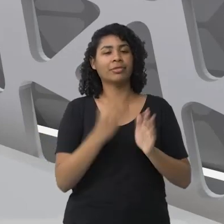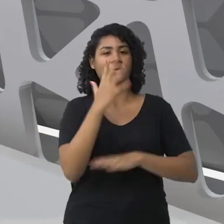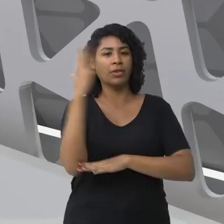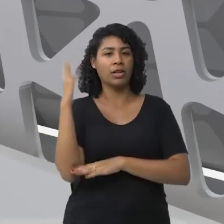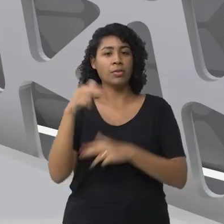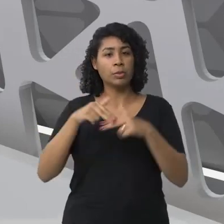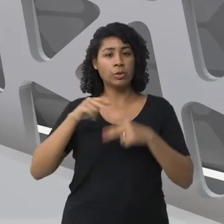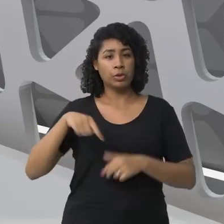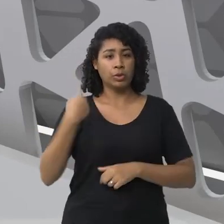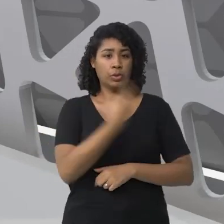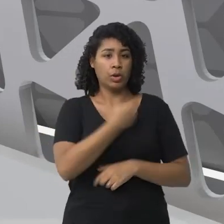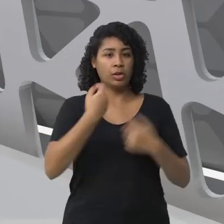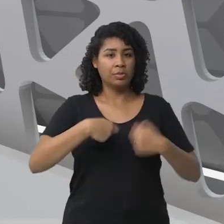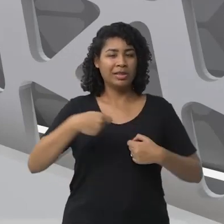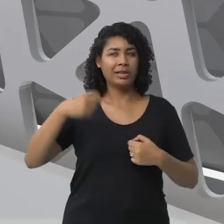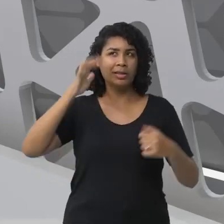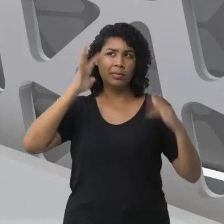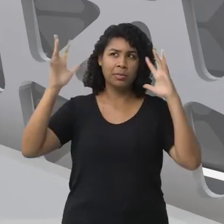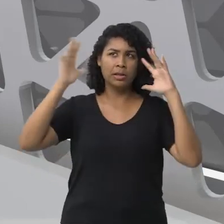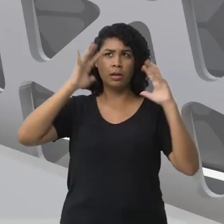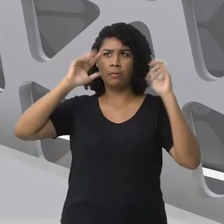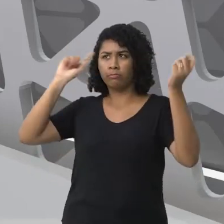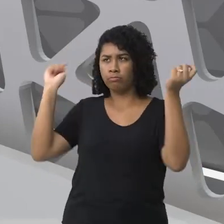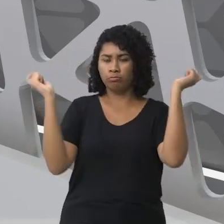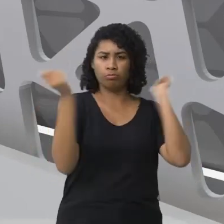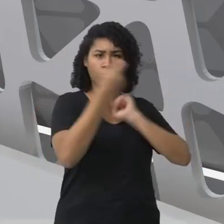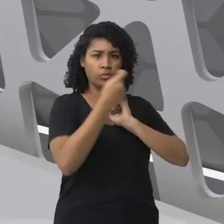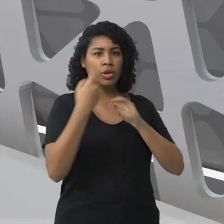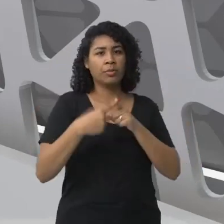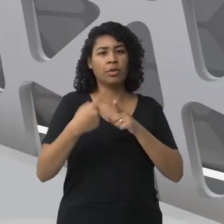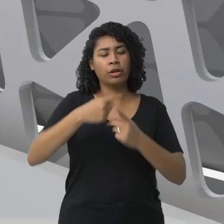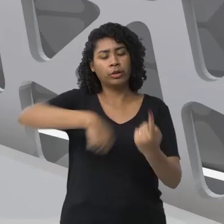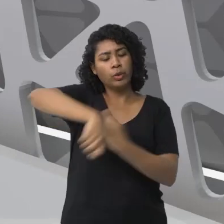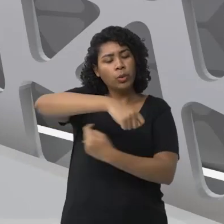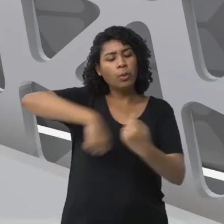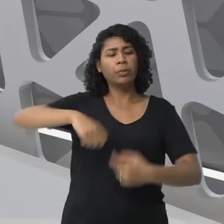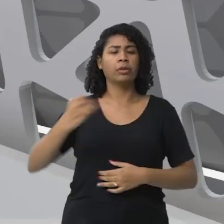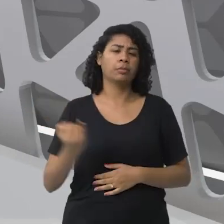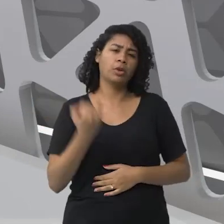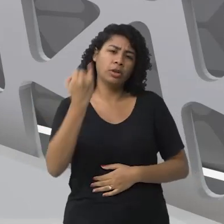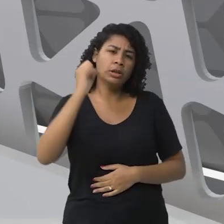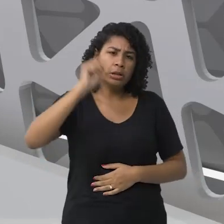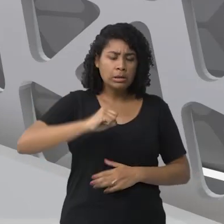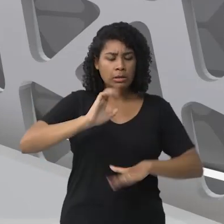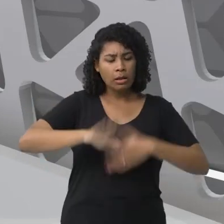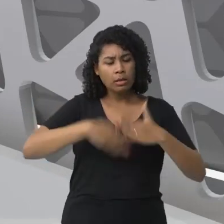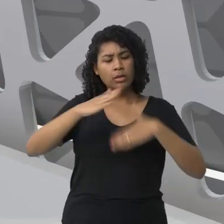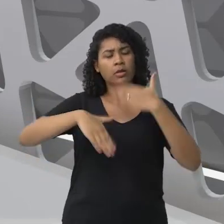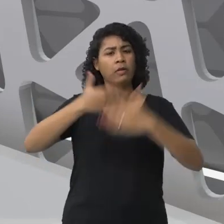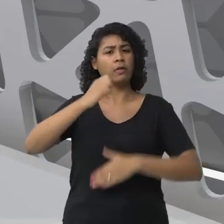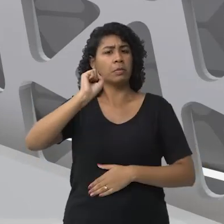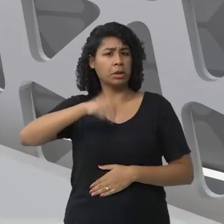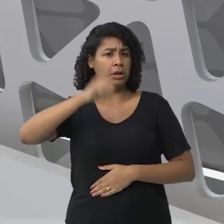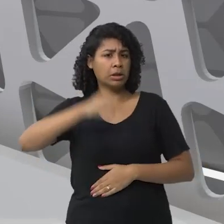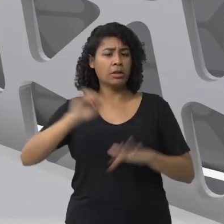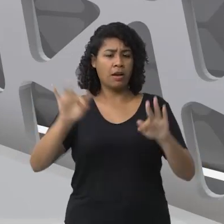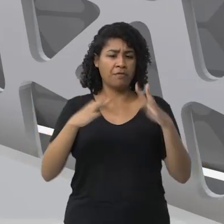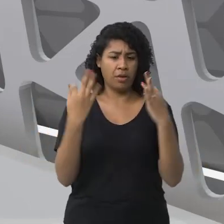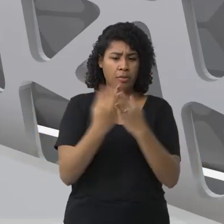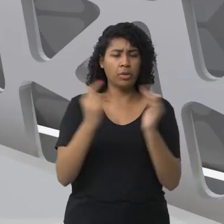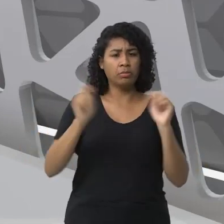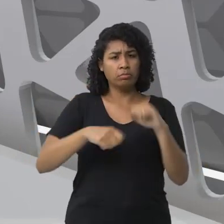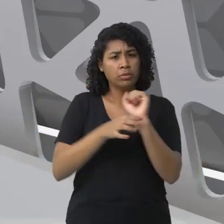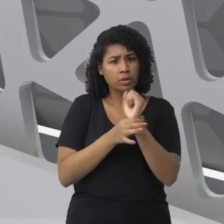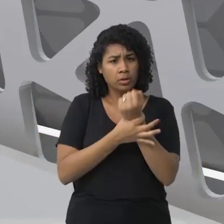necessário que a gente mude aí o nosso pensar. Apesar de que a atividade econômica é importante para o progresso, desenvolvimento, para que as famílias